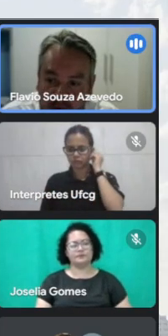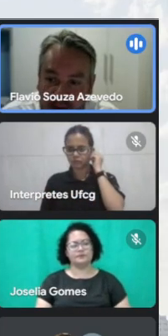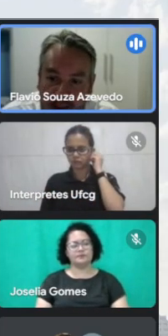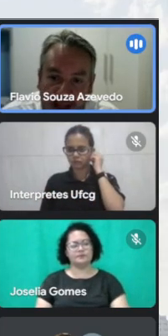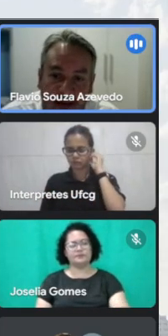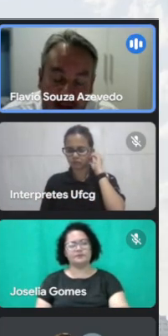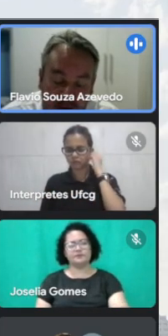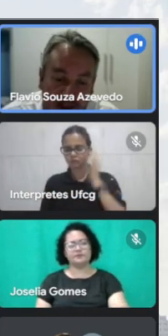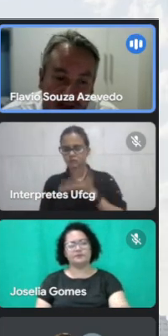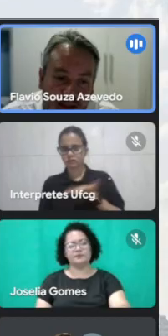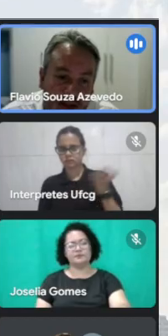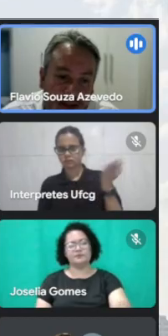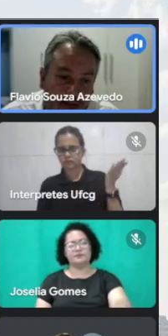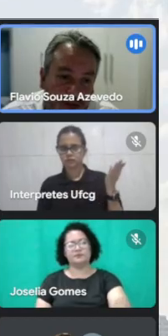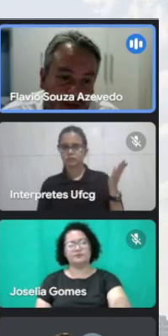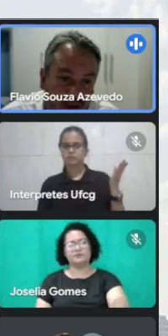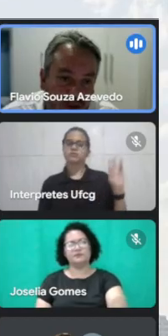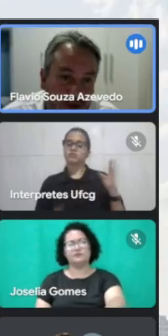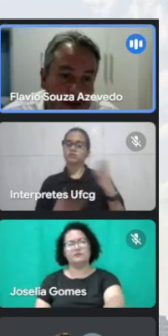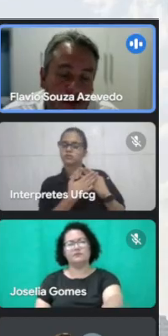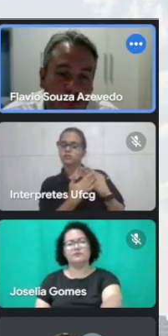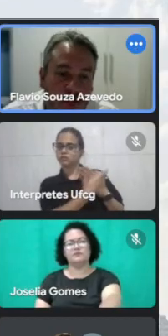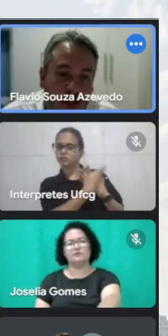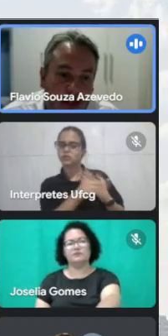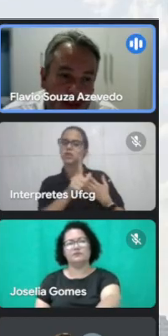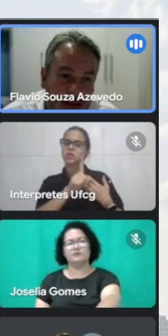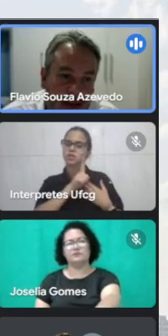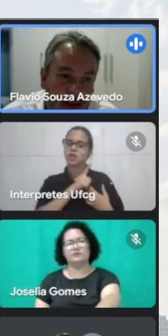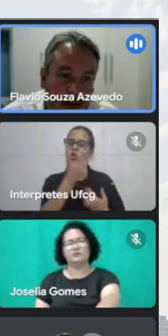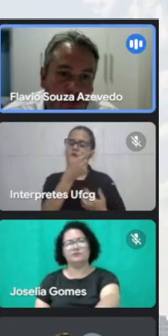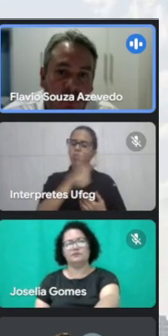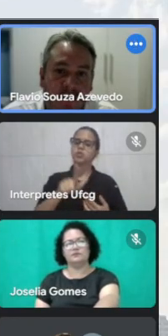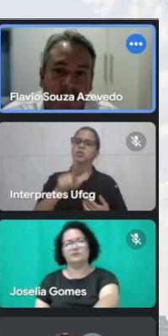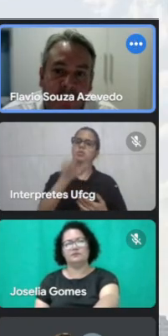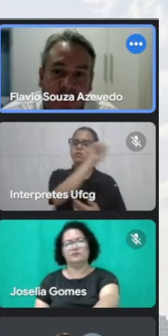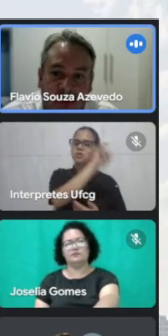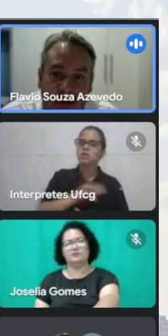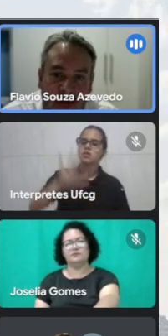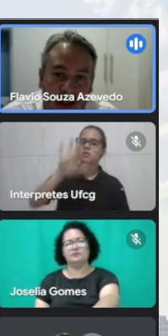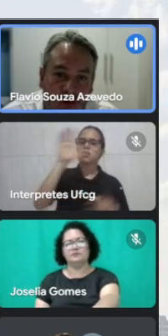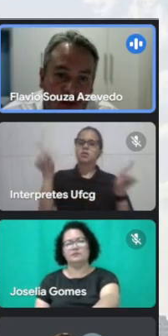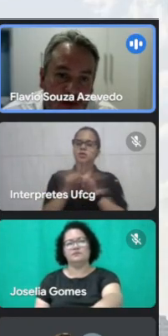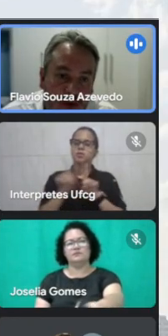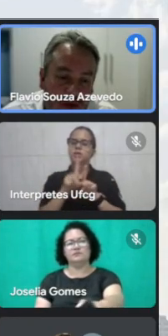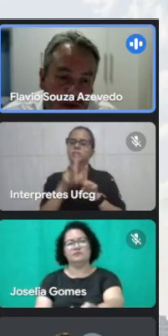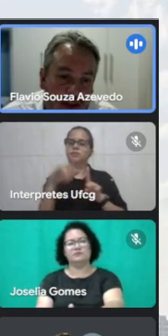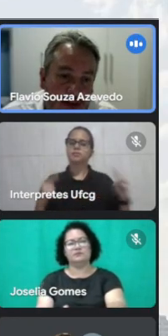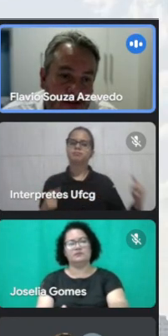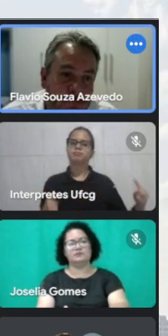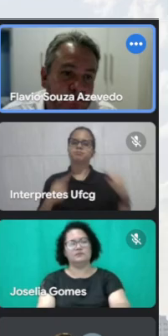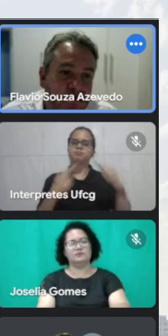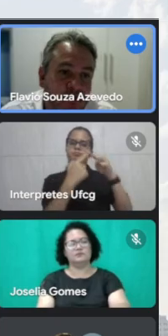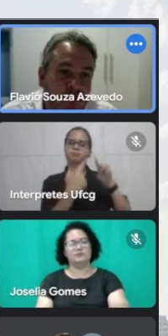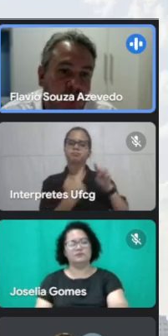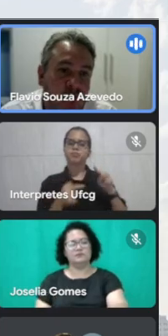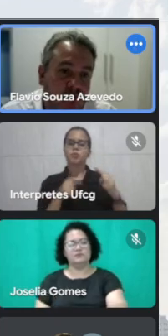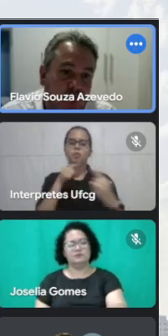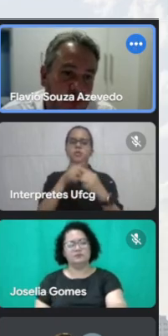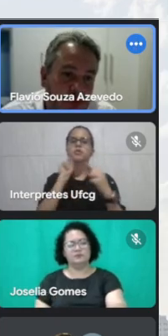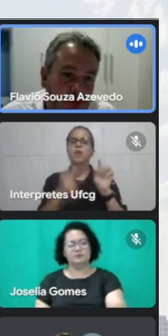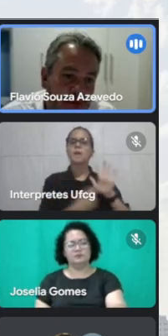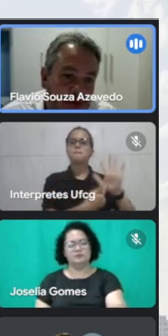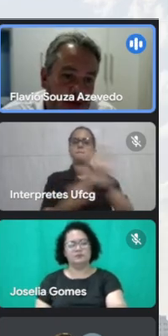Nesse outro slide também a gente vê algumas figuras, né, representando essas áreas úmidas construídas.